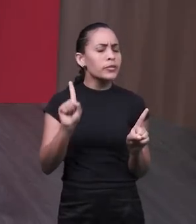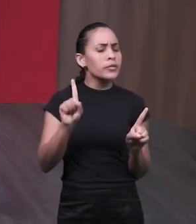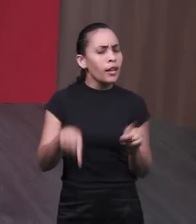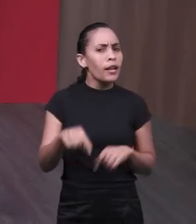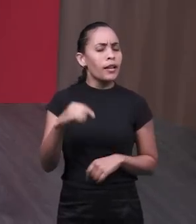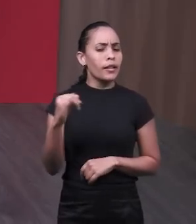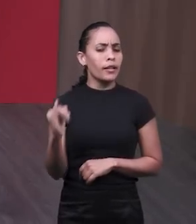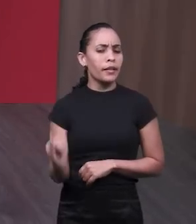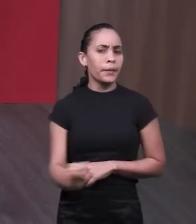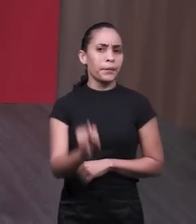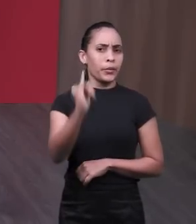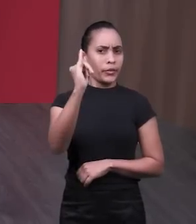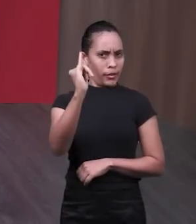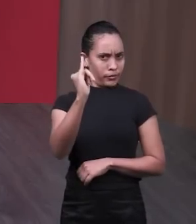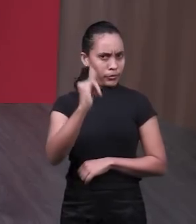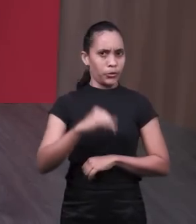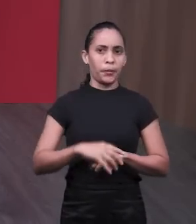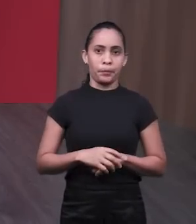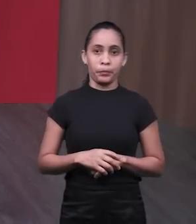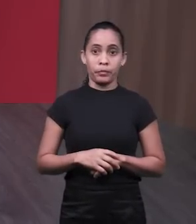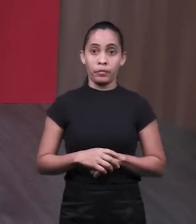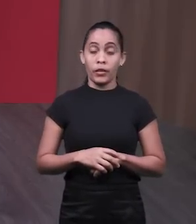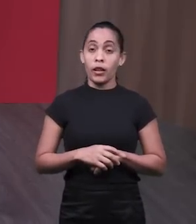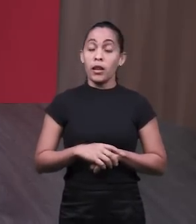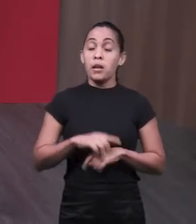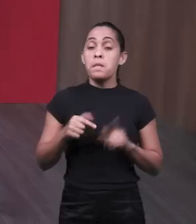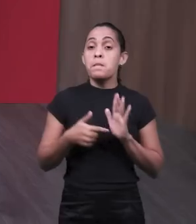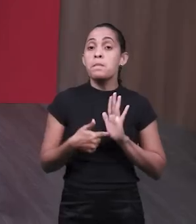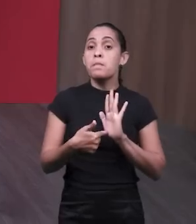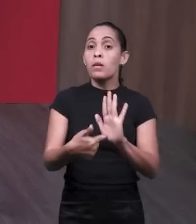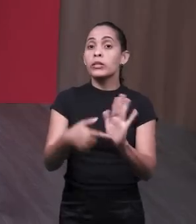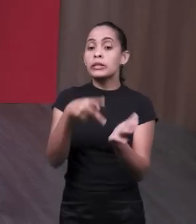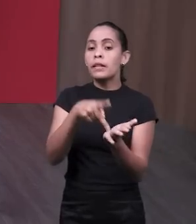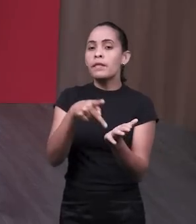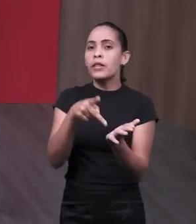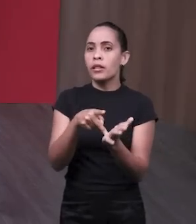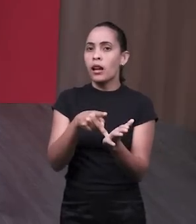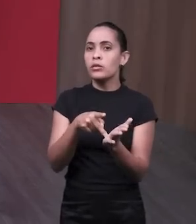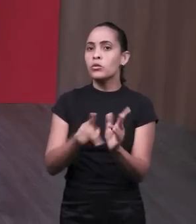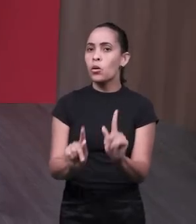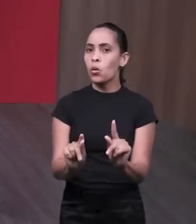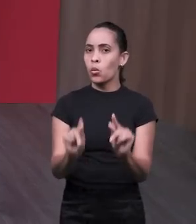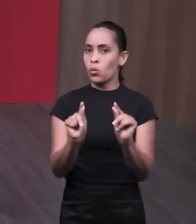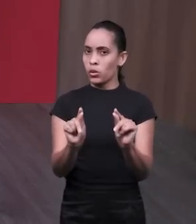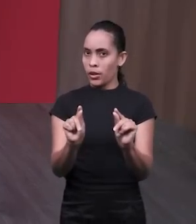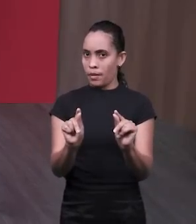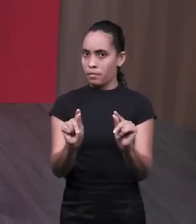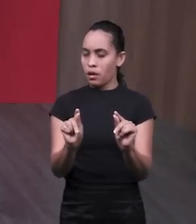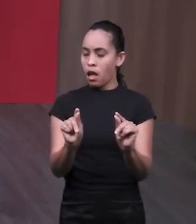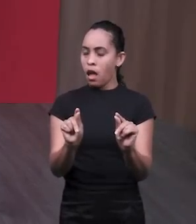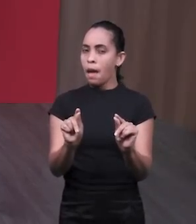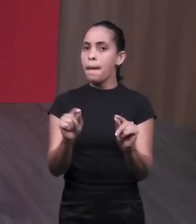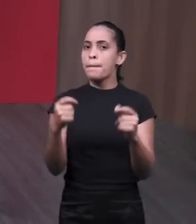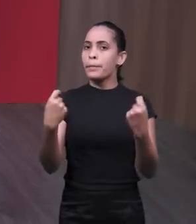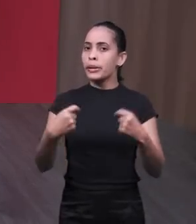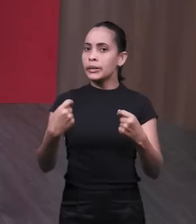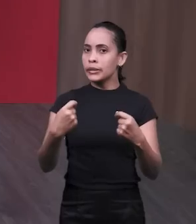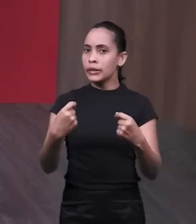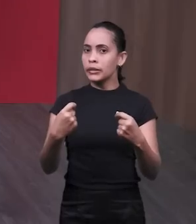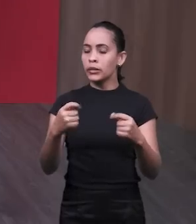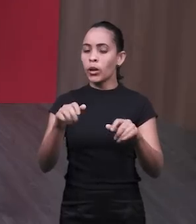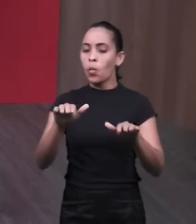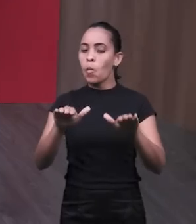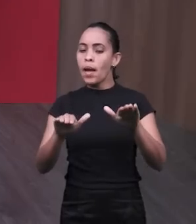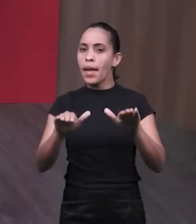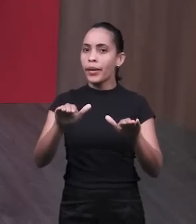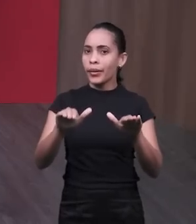é fundamental e diz respeito, na verdade, a um equilíbrio que deve haver na vida